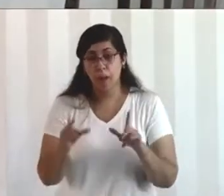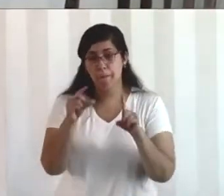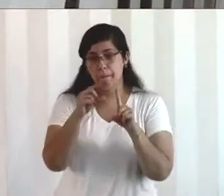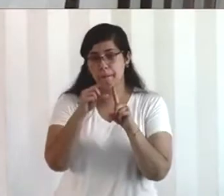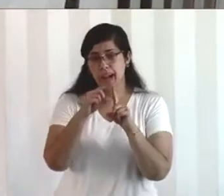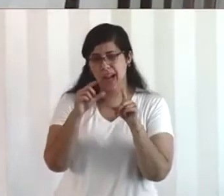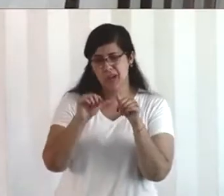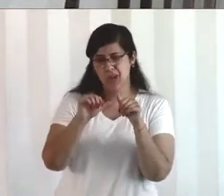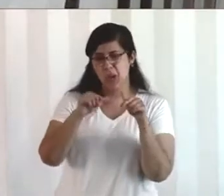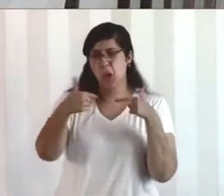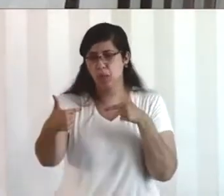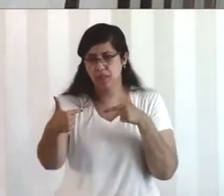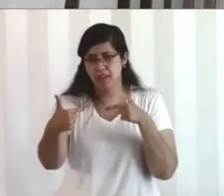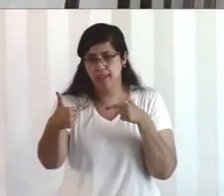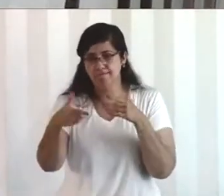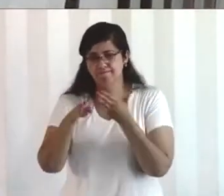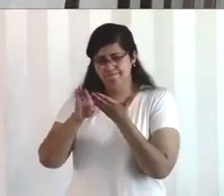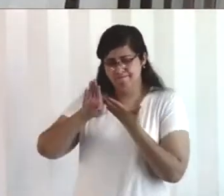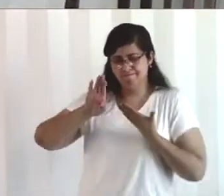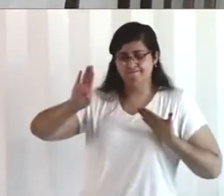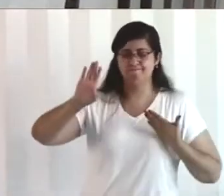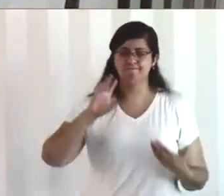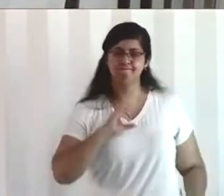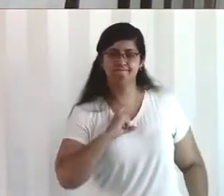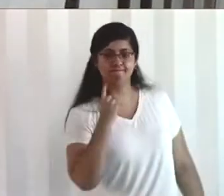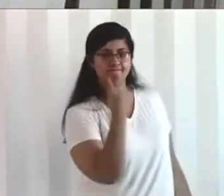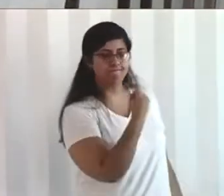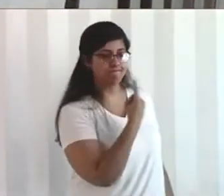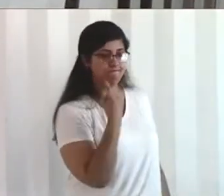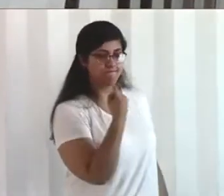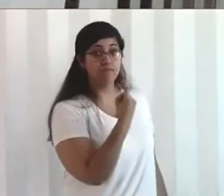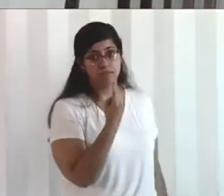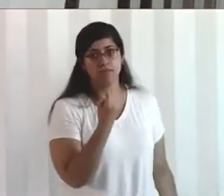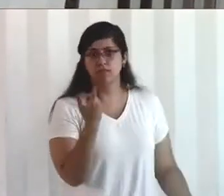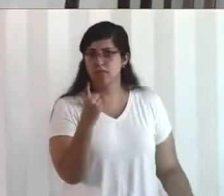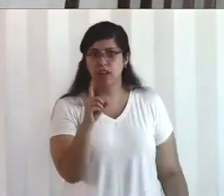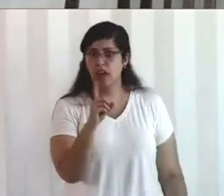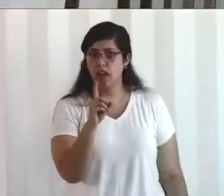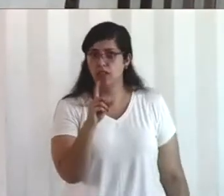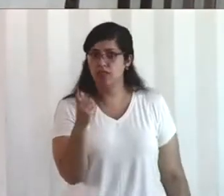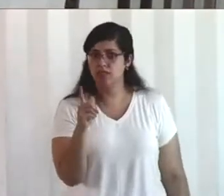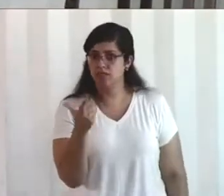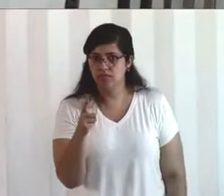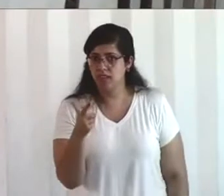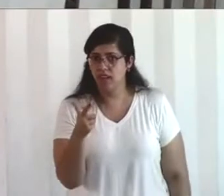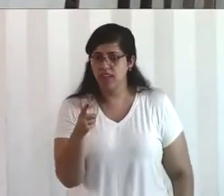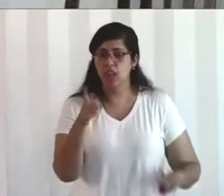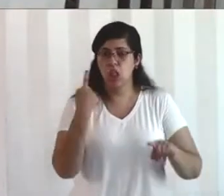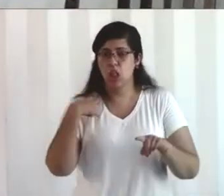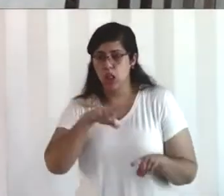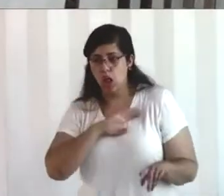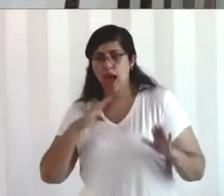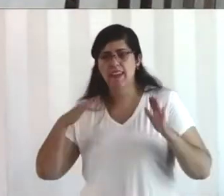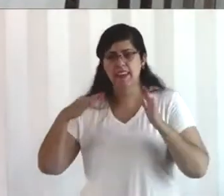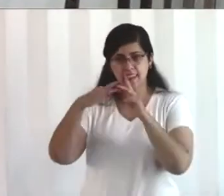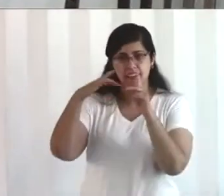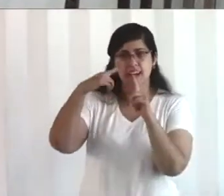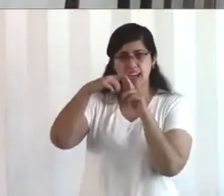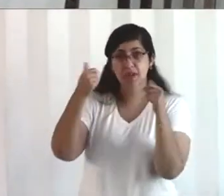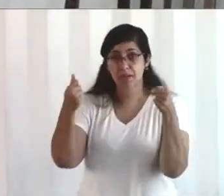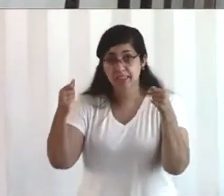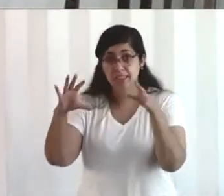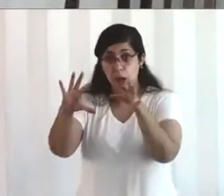A comunhão é o partilhar. A comunhão é o conviver. A comunhão